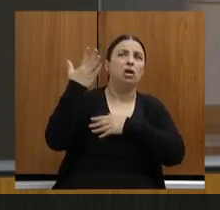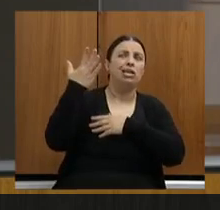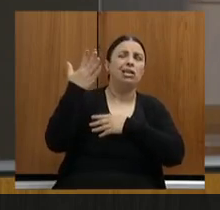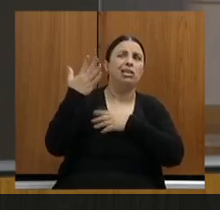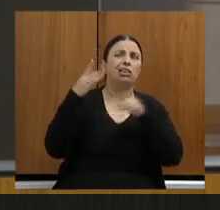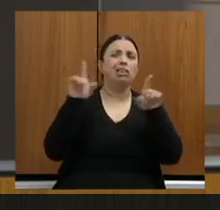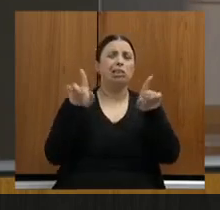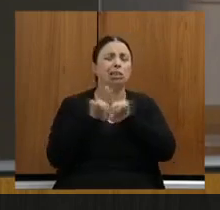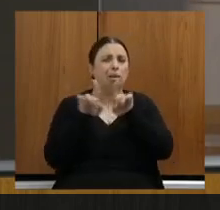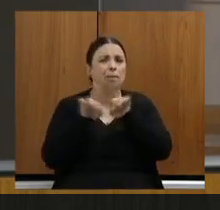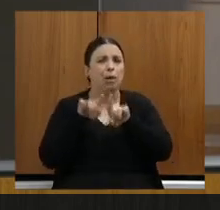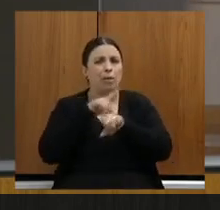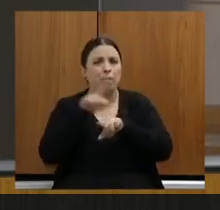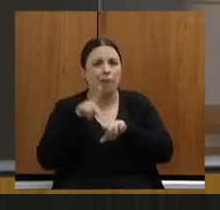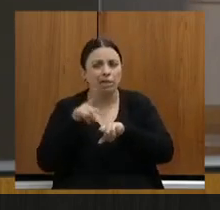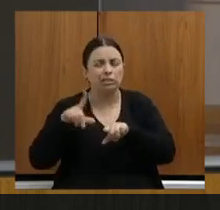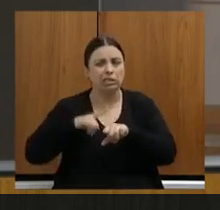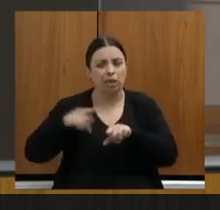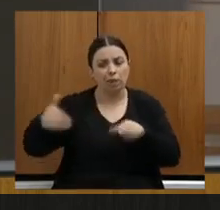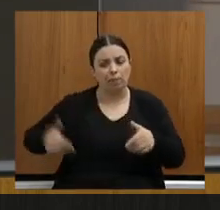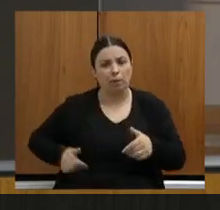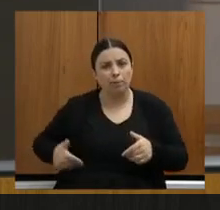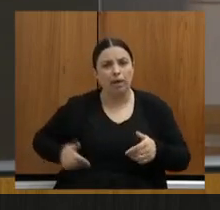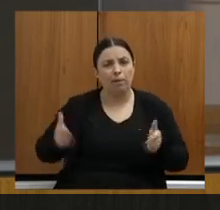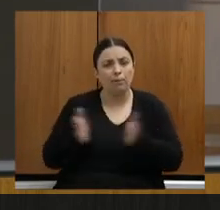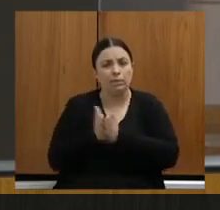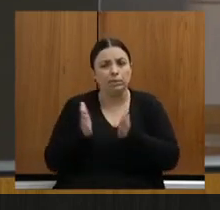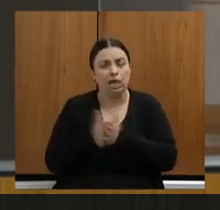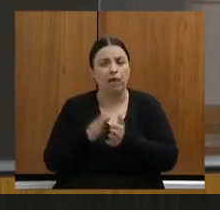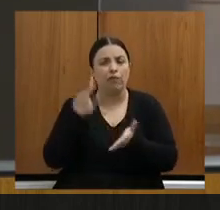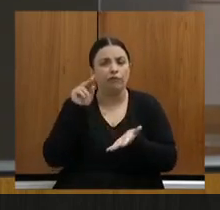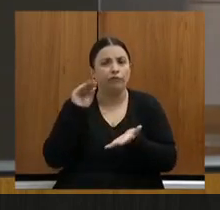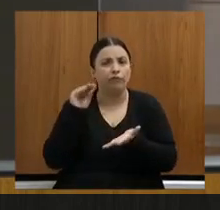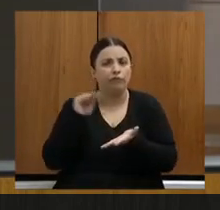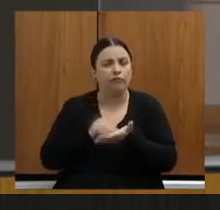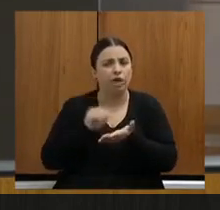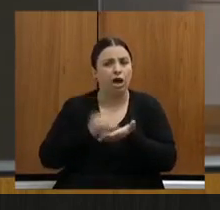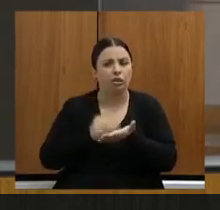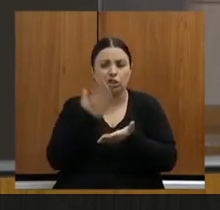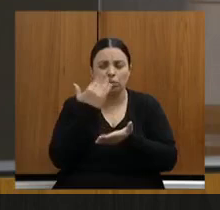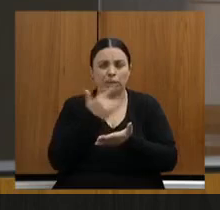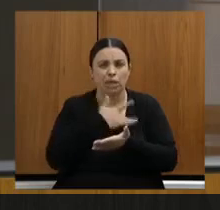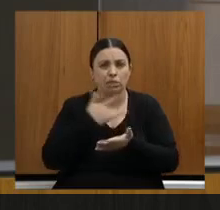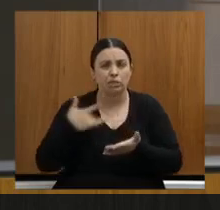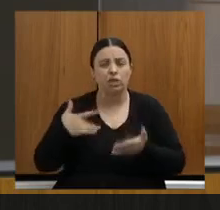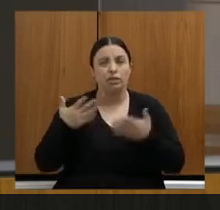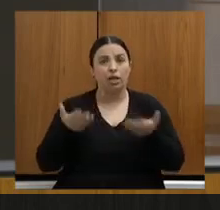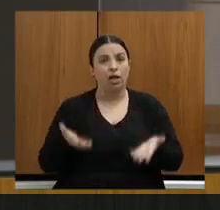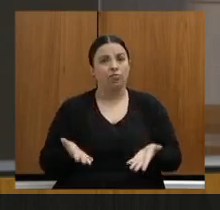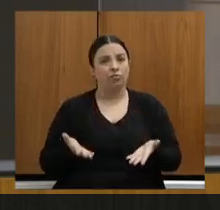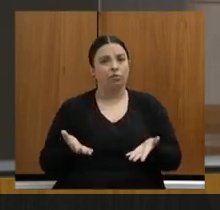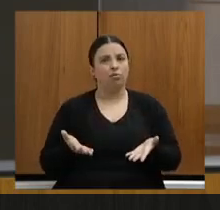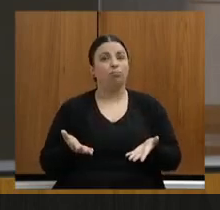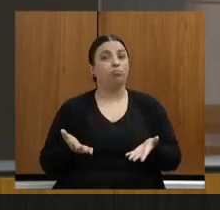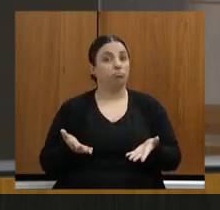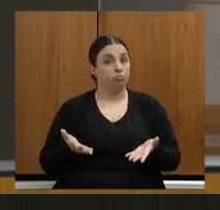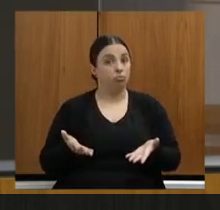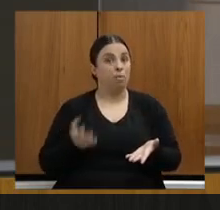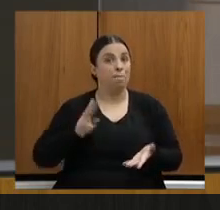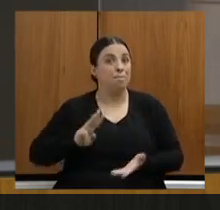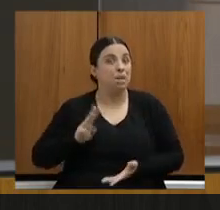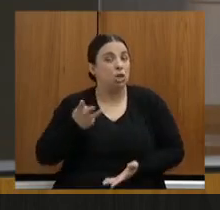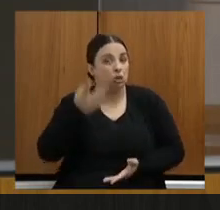país onde o hiato social a miserabilidade em segurança alimentar EA fome é uma realidade de milhões de brasileiros